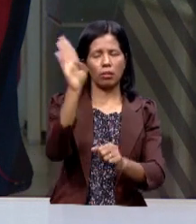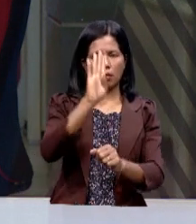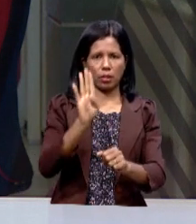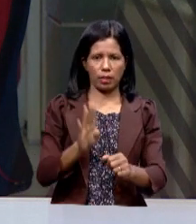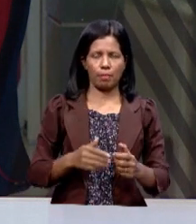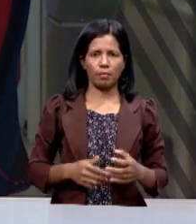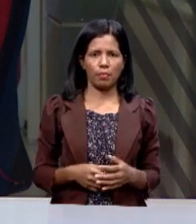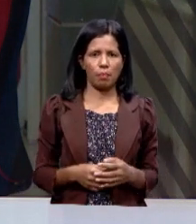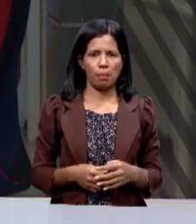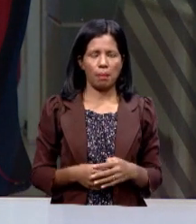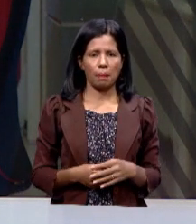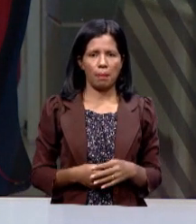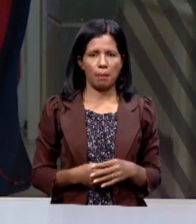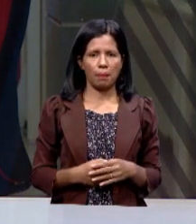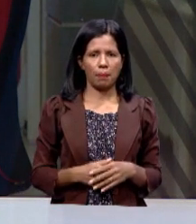Brasil.